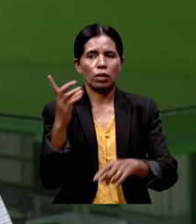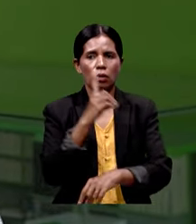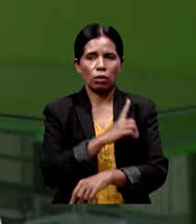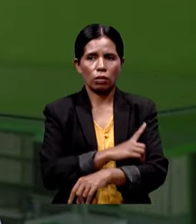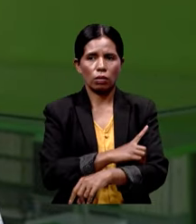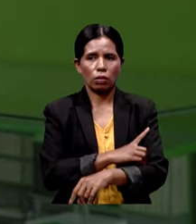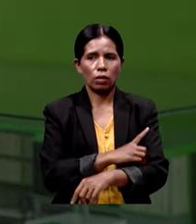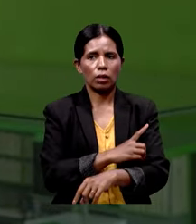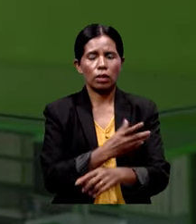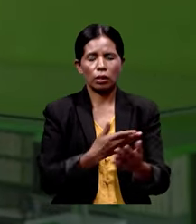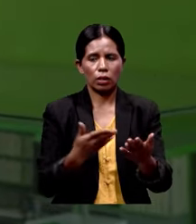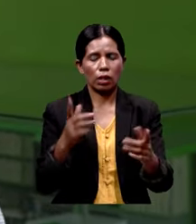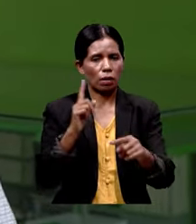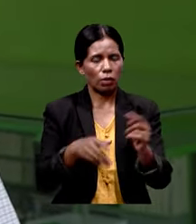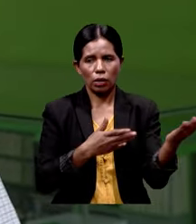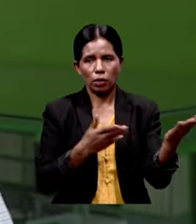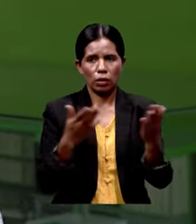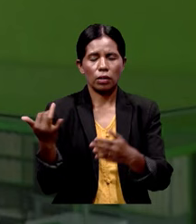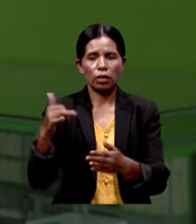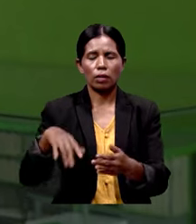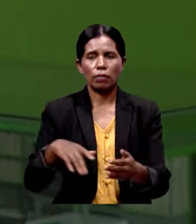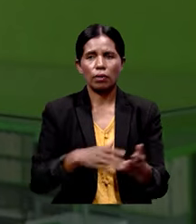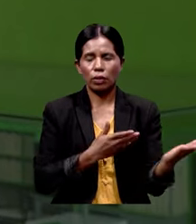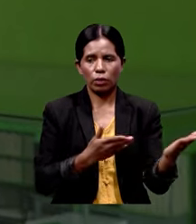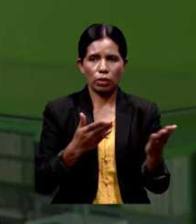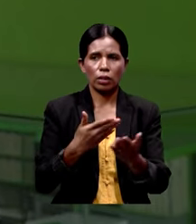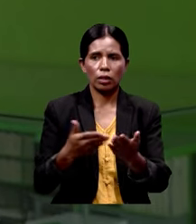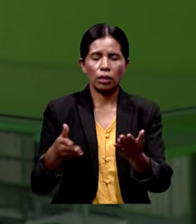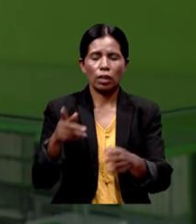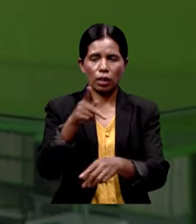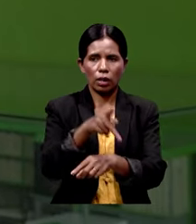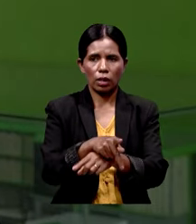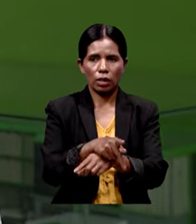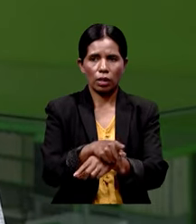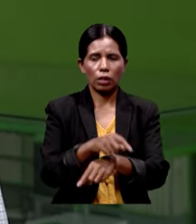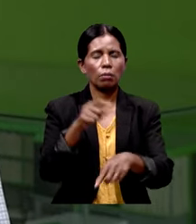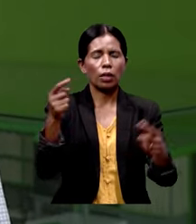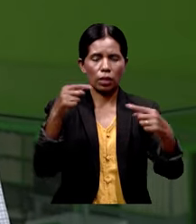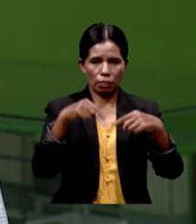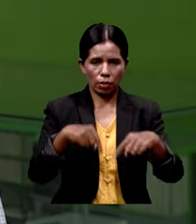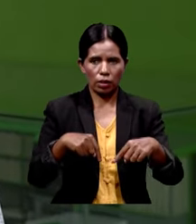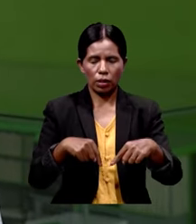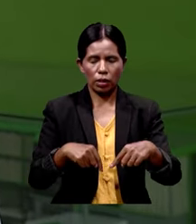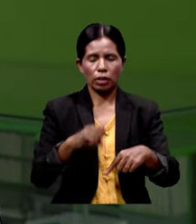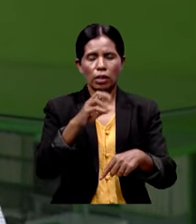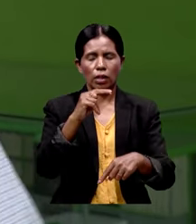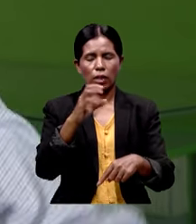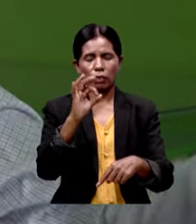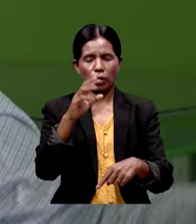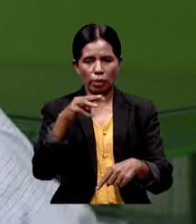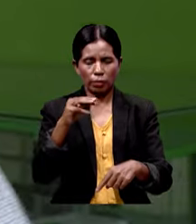lorong sasang labele mai, então se o sir halo clearance ona sasang o sir kalan bile tona ia tenia NFPM hudi bile